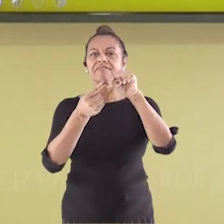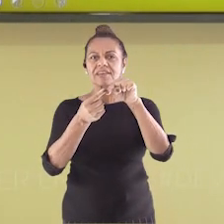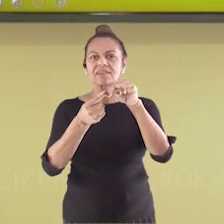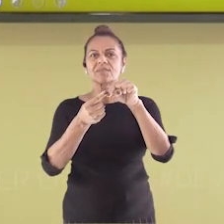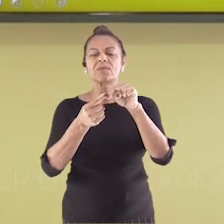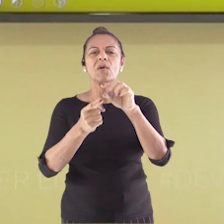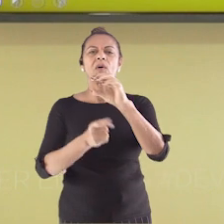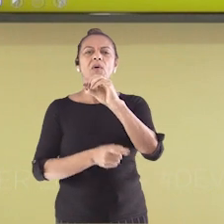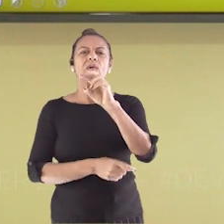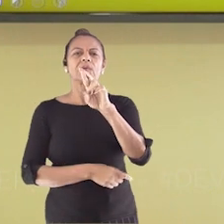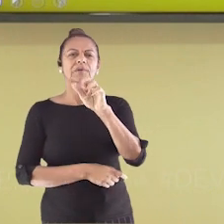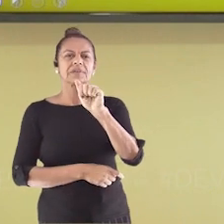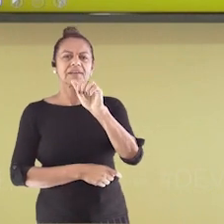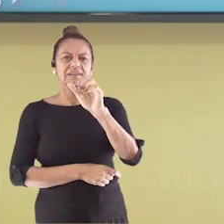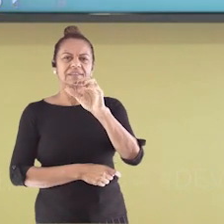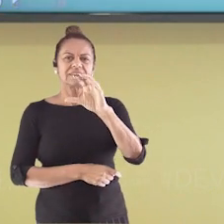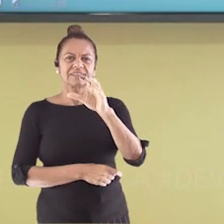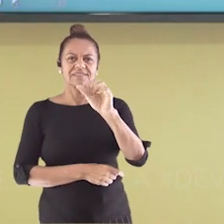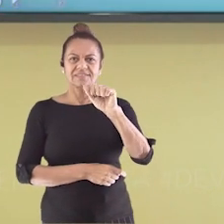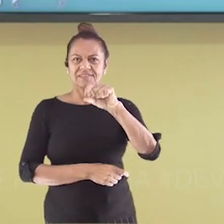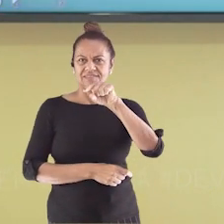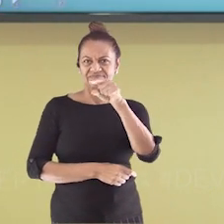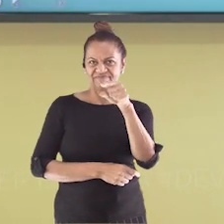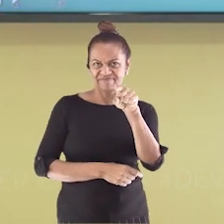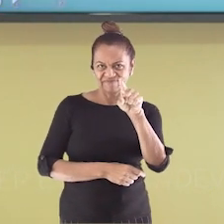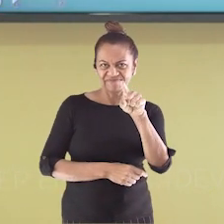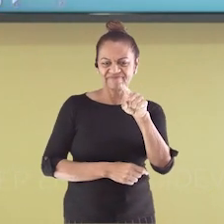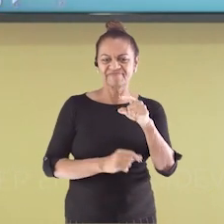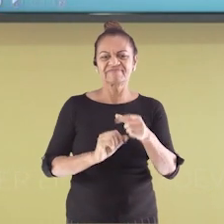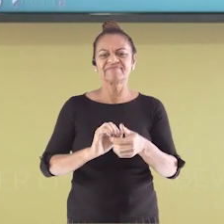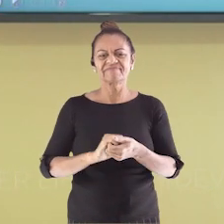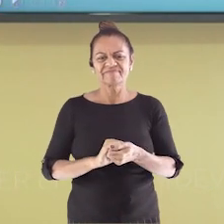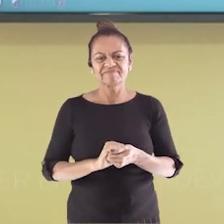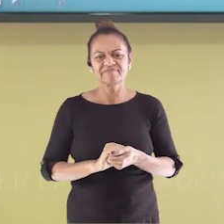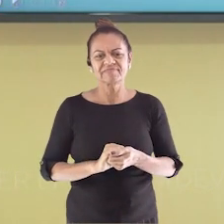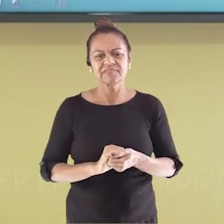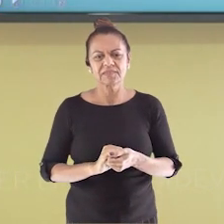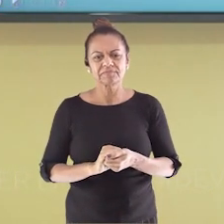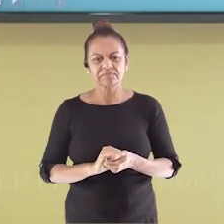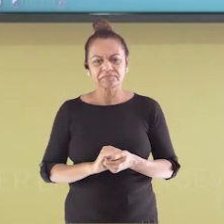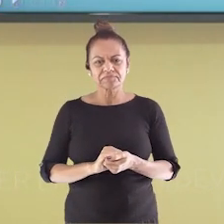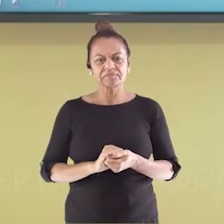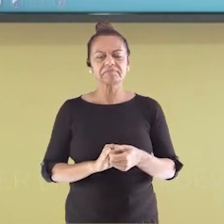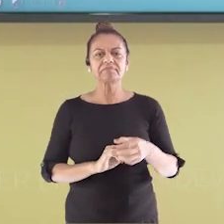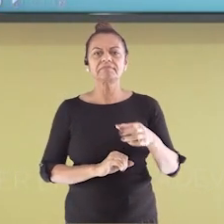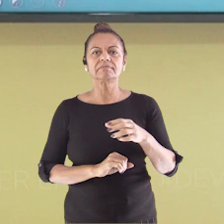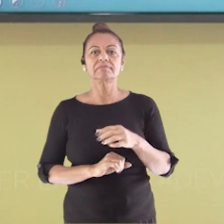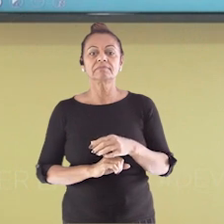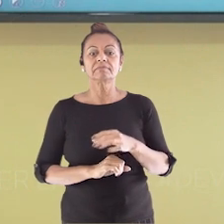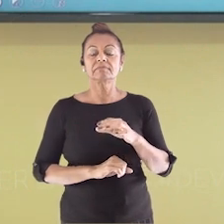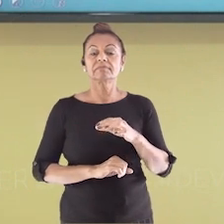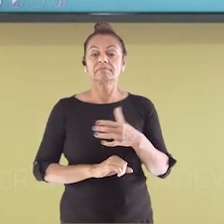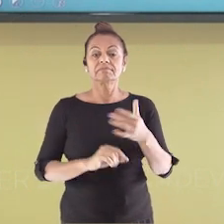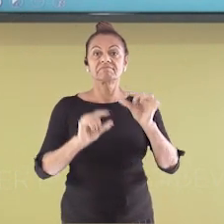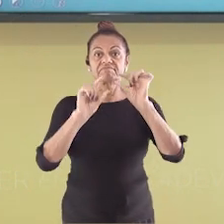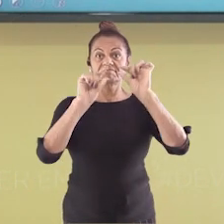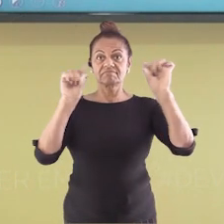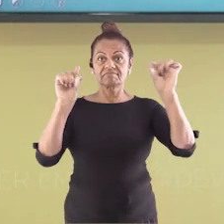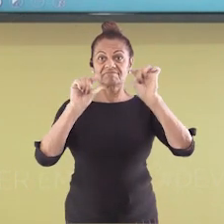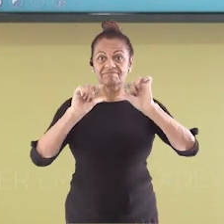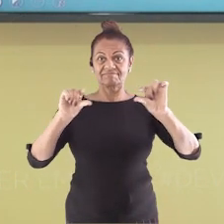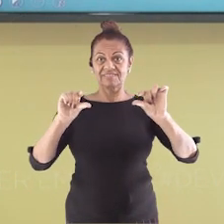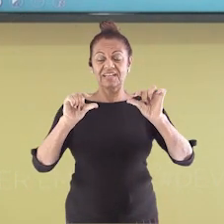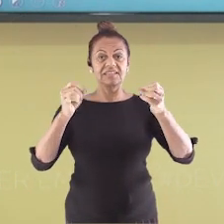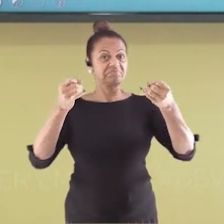Portanto, a manchete que estamos analisando se trata de uma oração. Porque temos dois verbos. Vamos ver, Governo